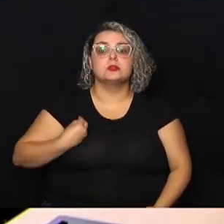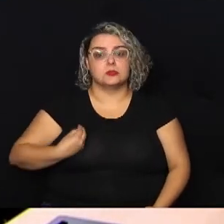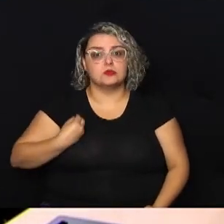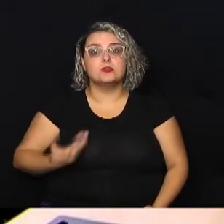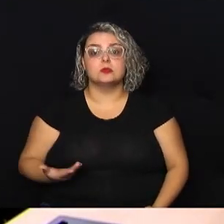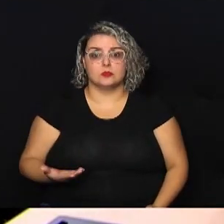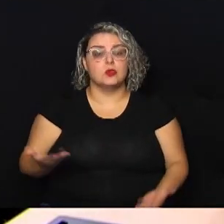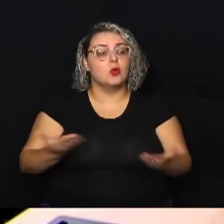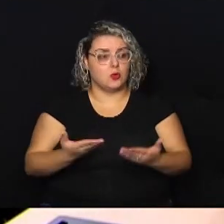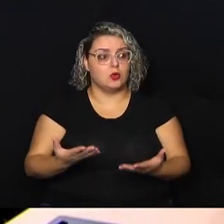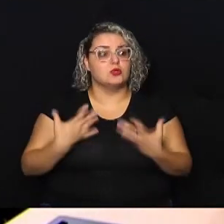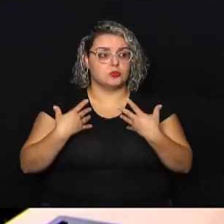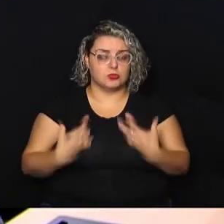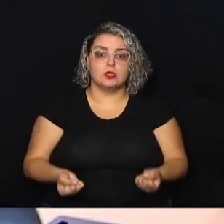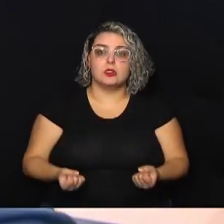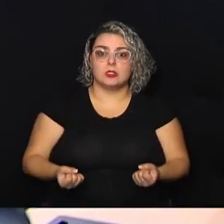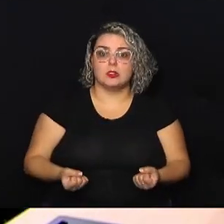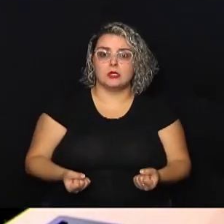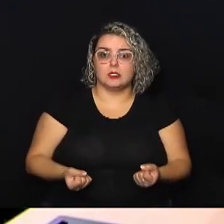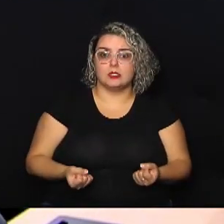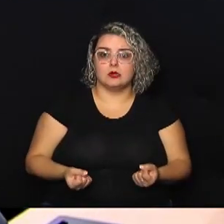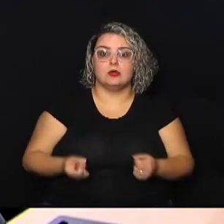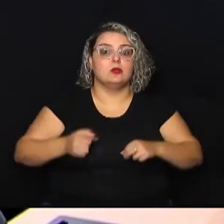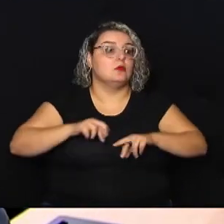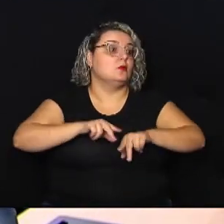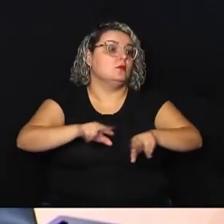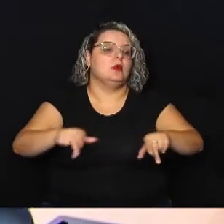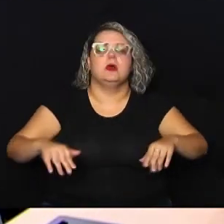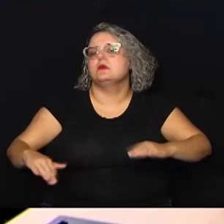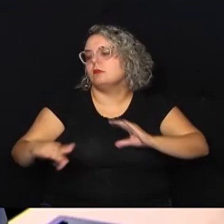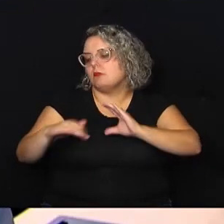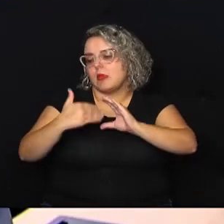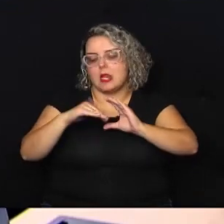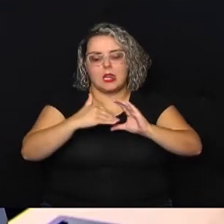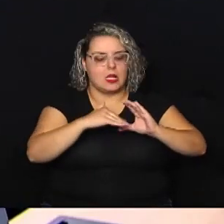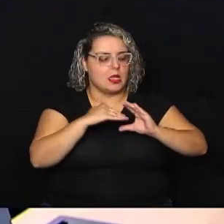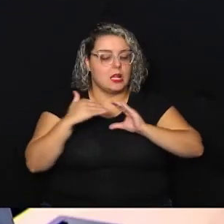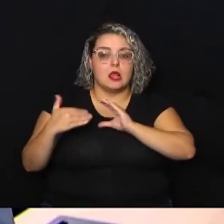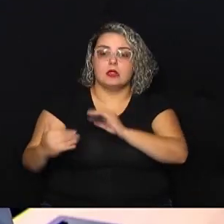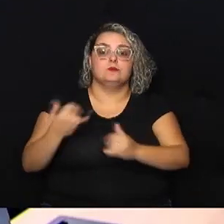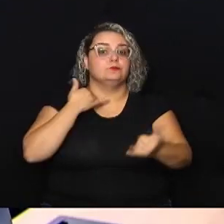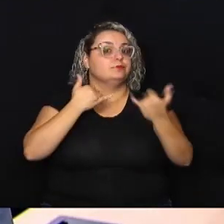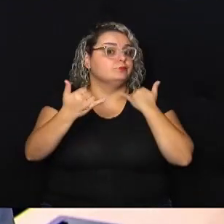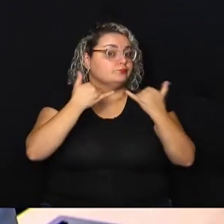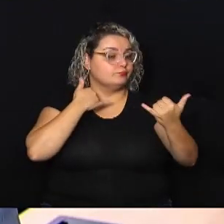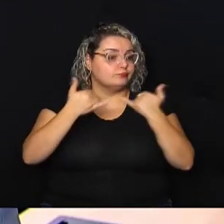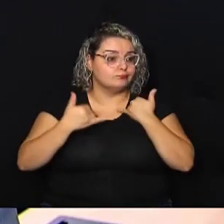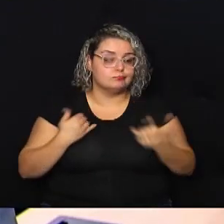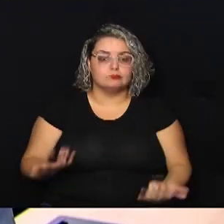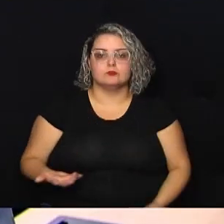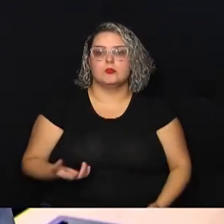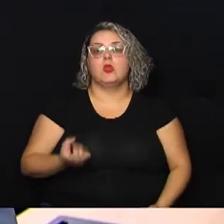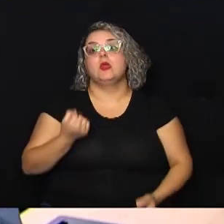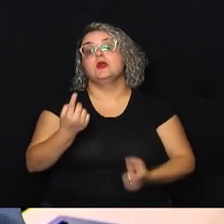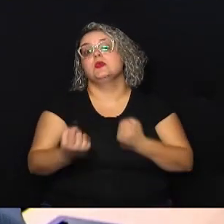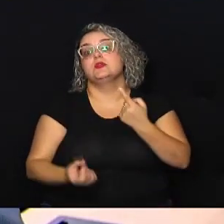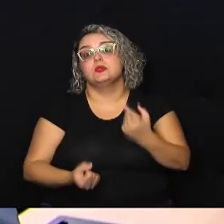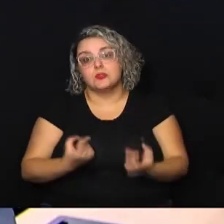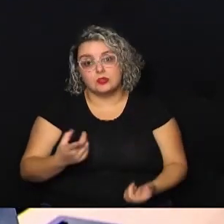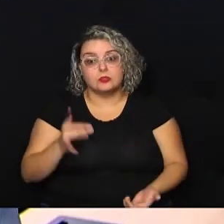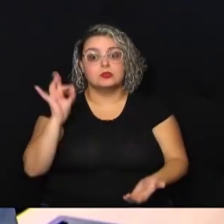hoje, e eu recebo aí várias mensagens, várias ligações de alguns casos em que estão